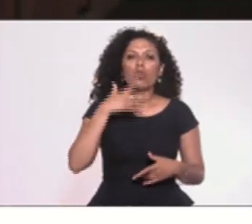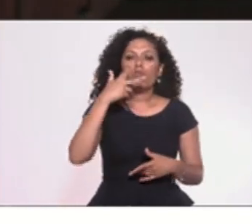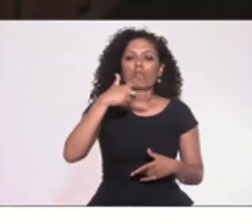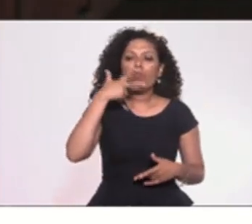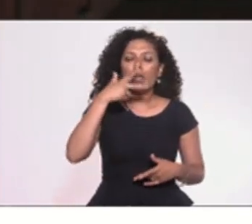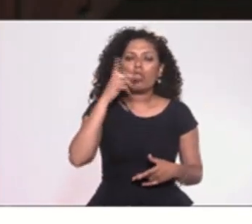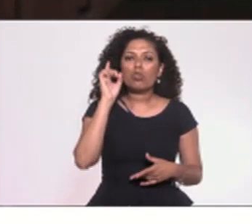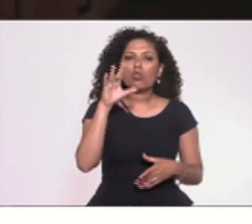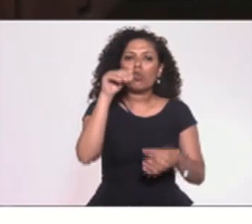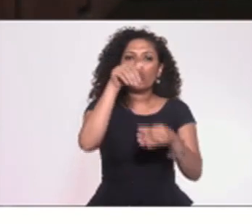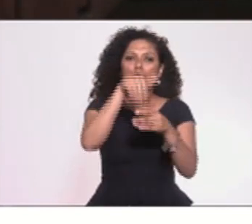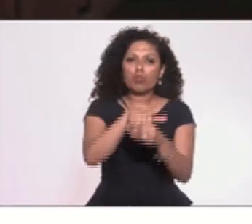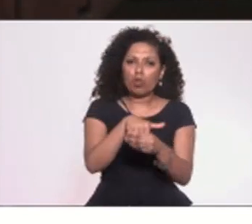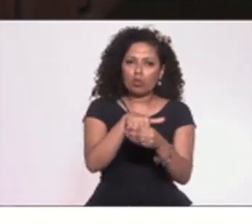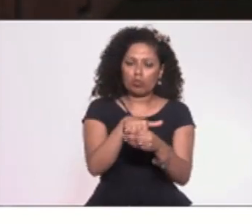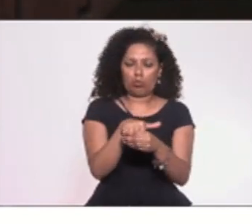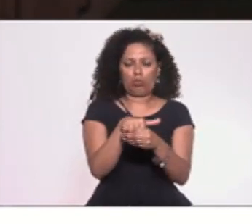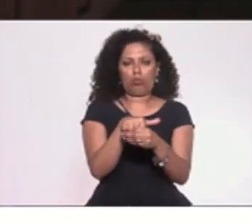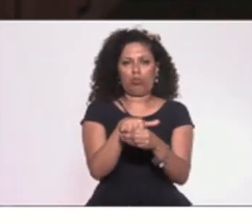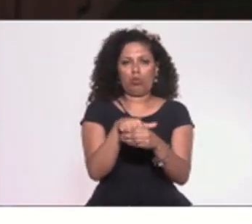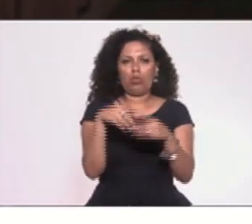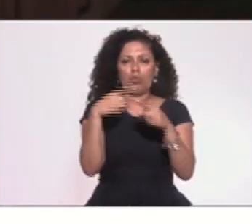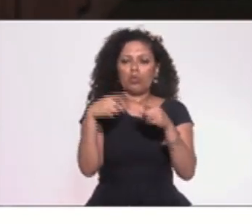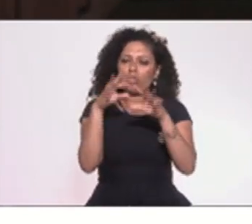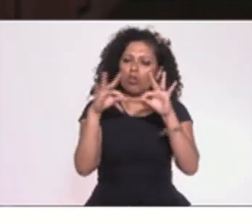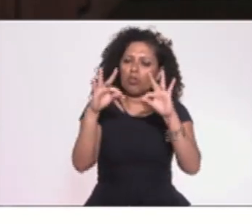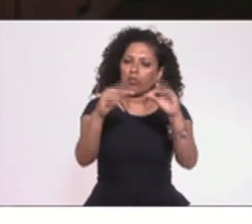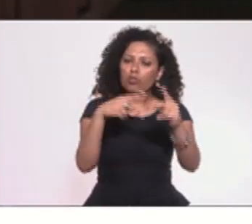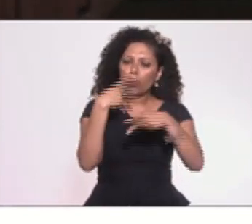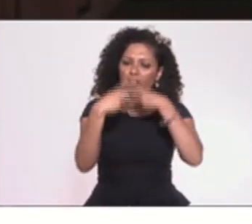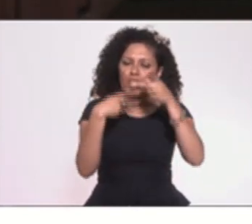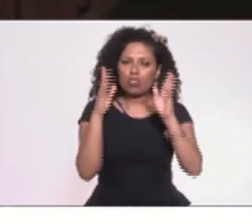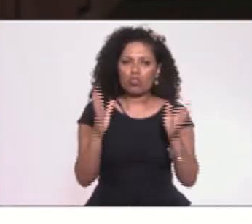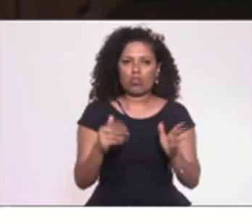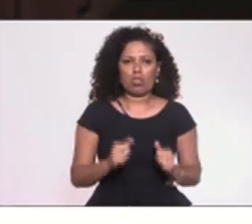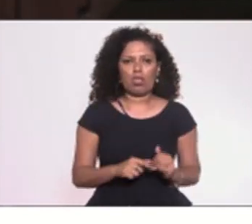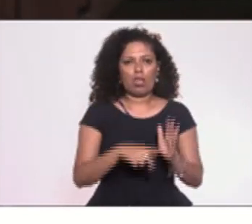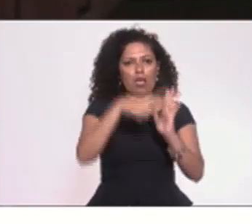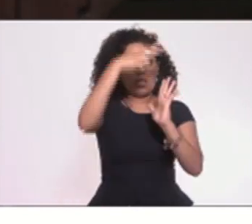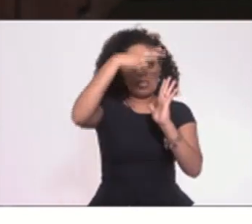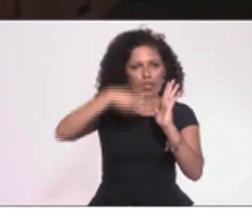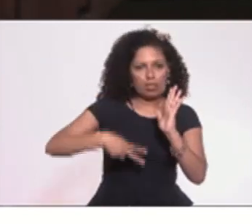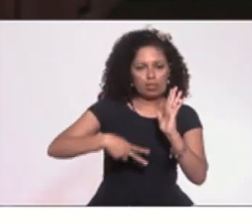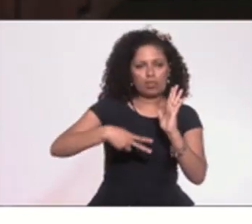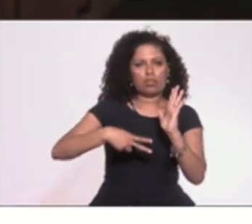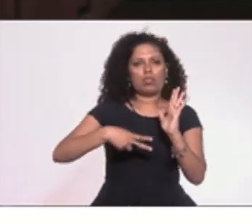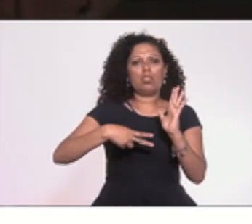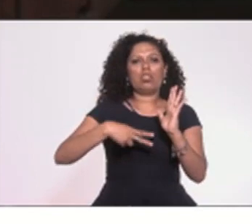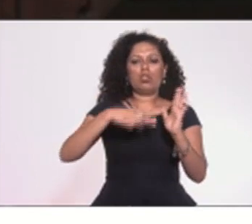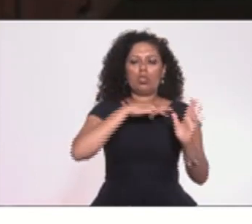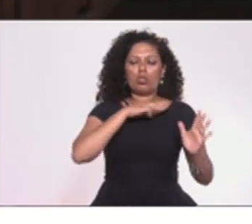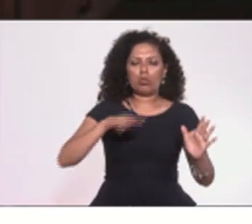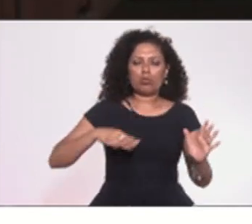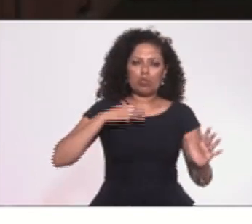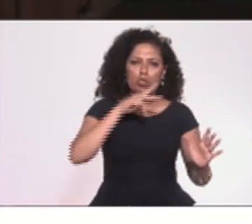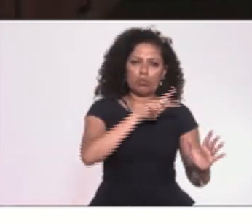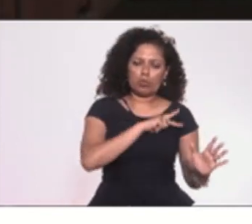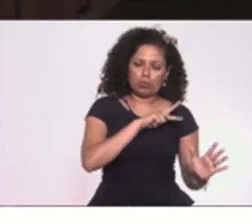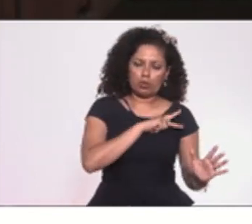voto, porque já coloquei as preliminares. A leitura da denúncia do Ministério